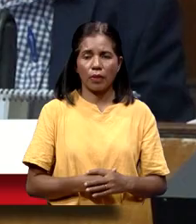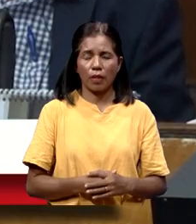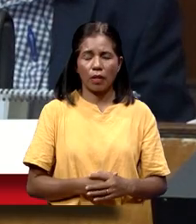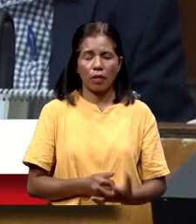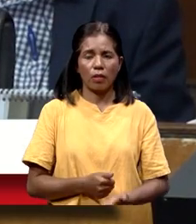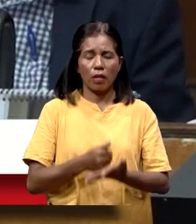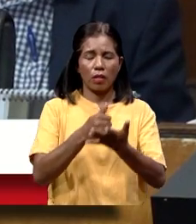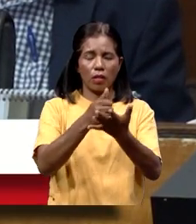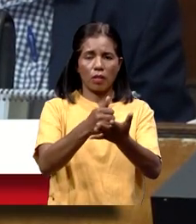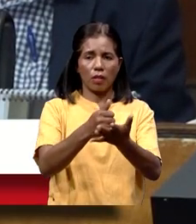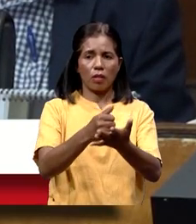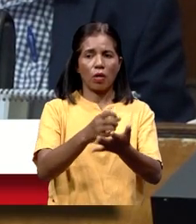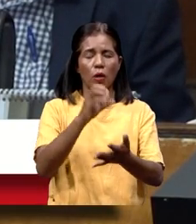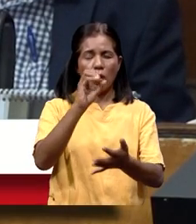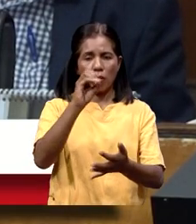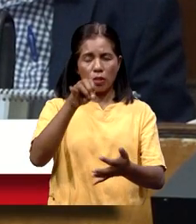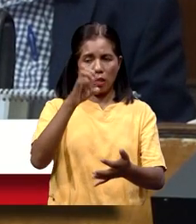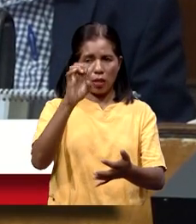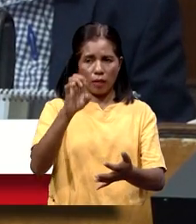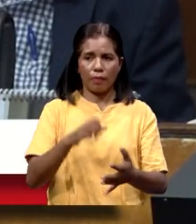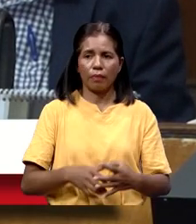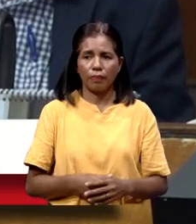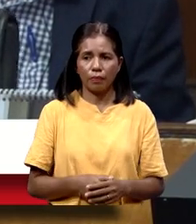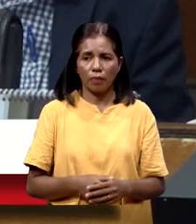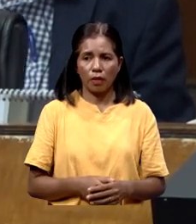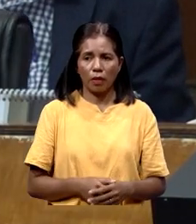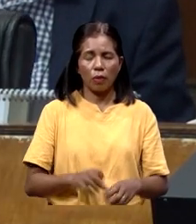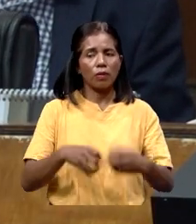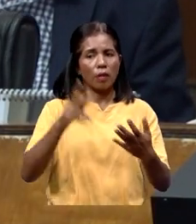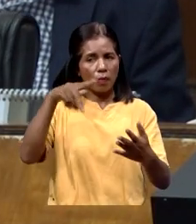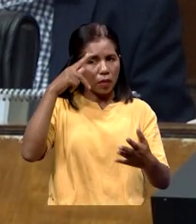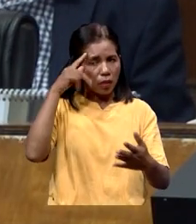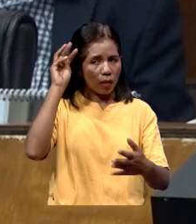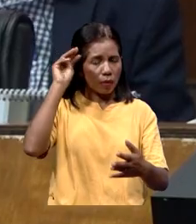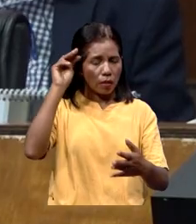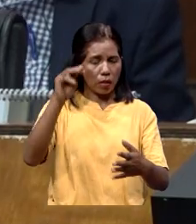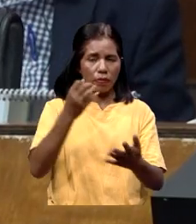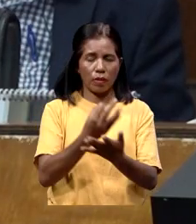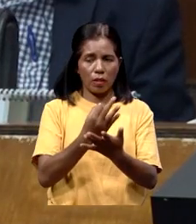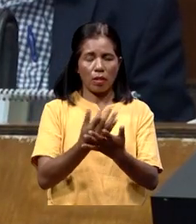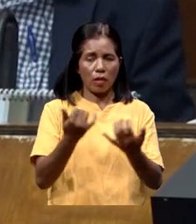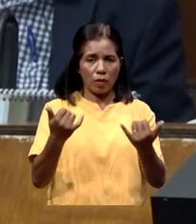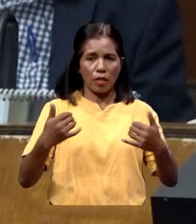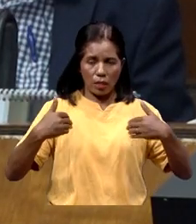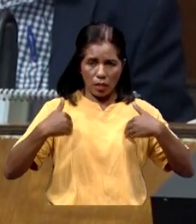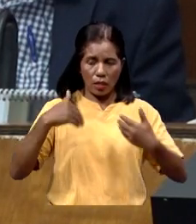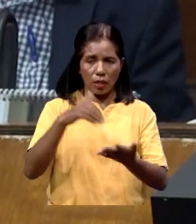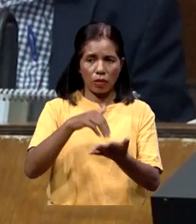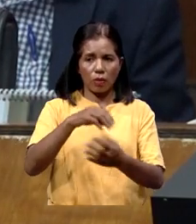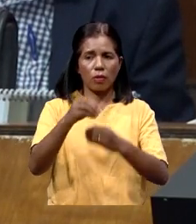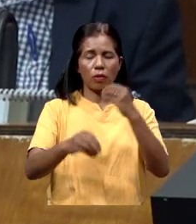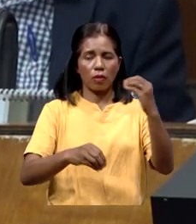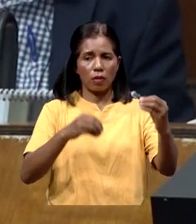sustenta o orçamento geral do Estado, essa política. Ministério Finanças agora hela estudos com a